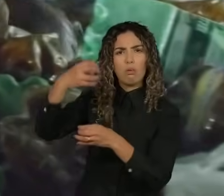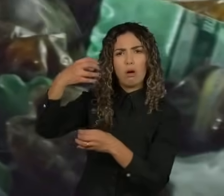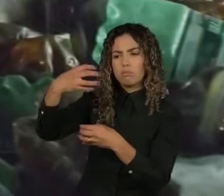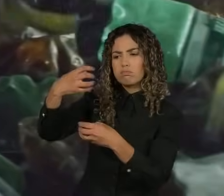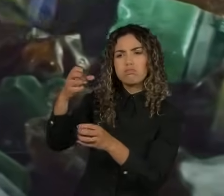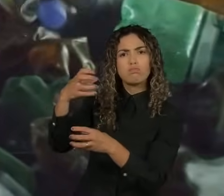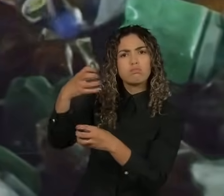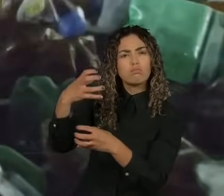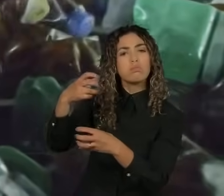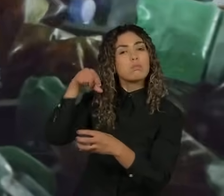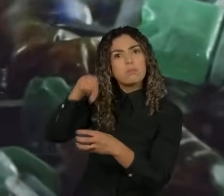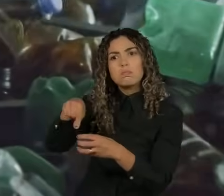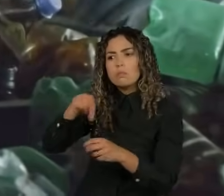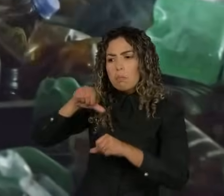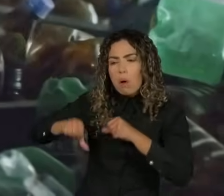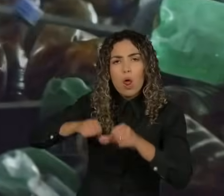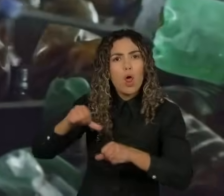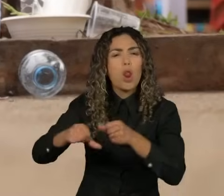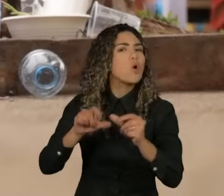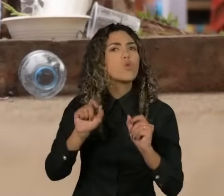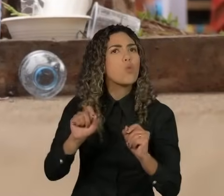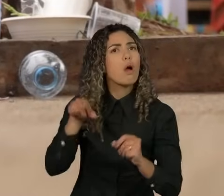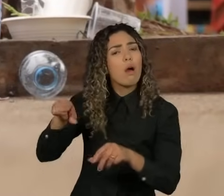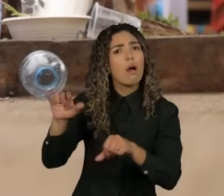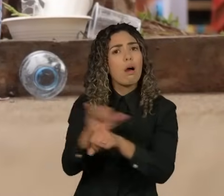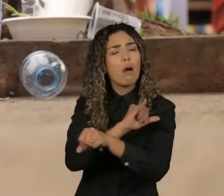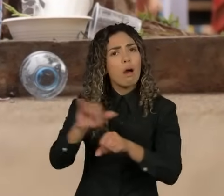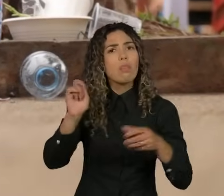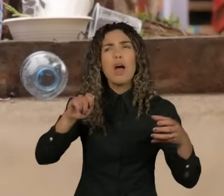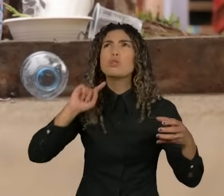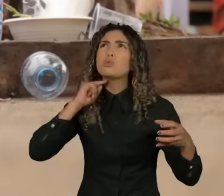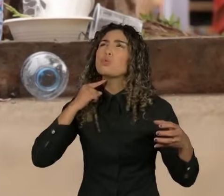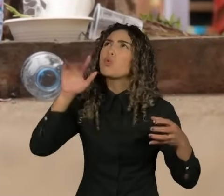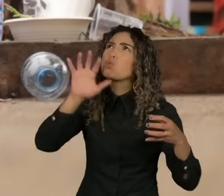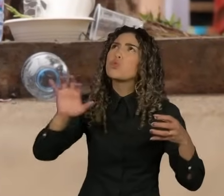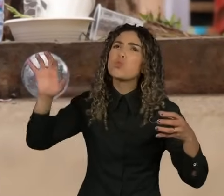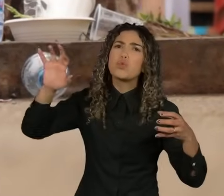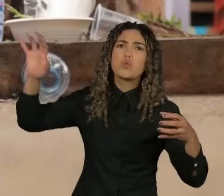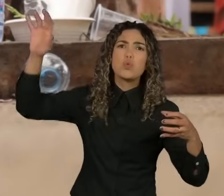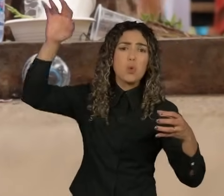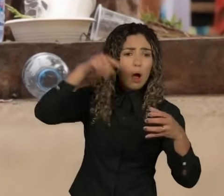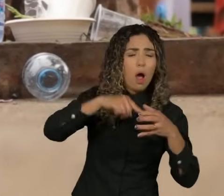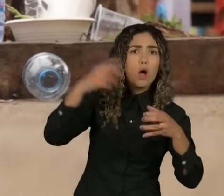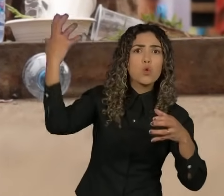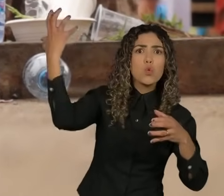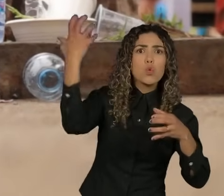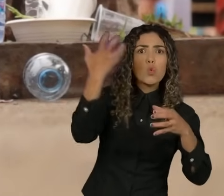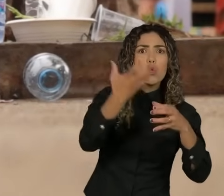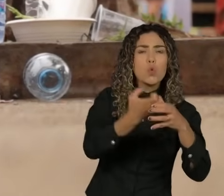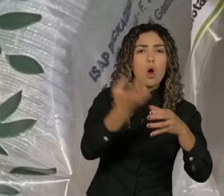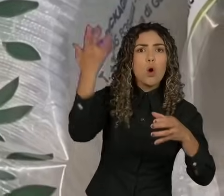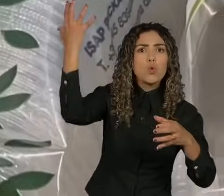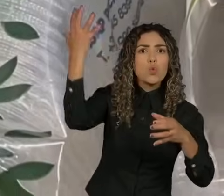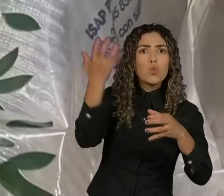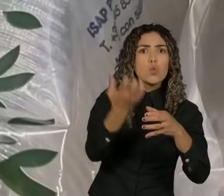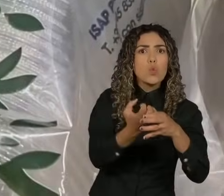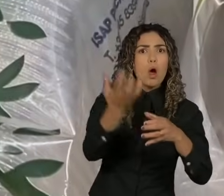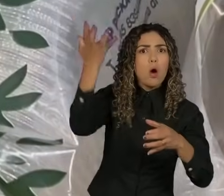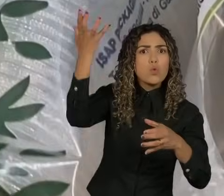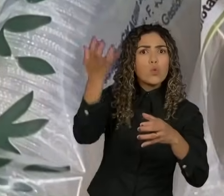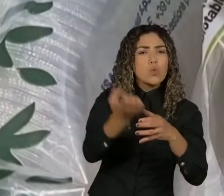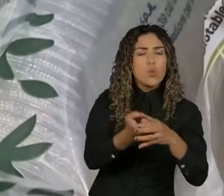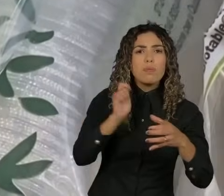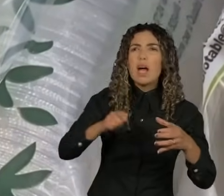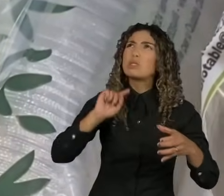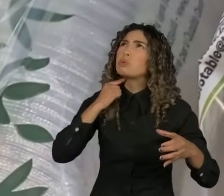em material capaz de capturar o dióxido de carbono e diminuir o impacto ambiental. O